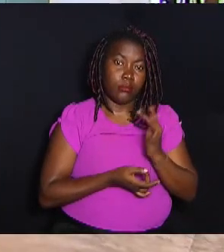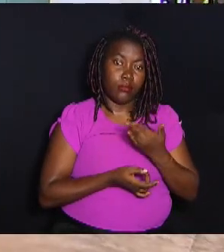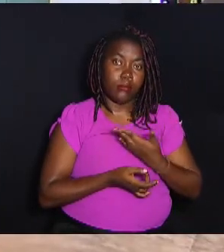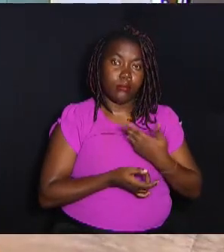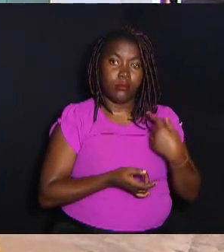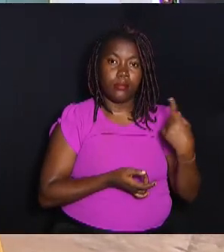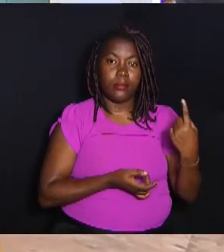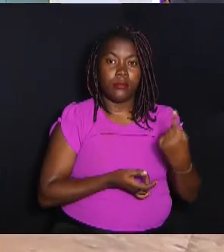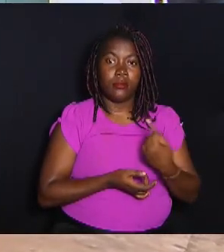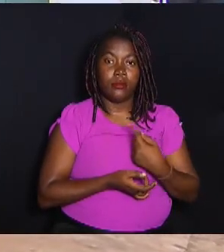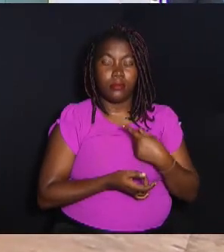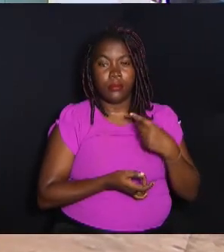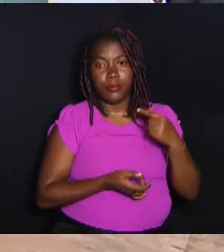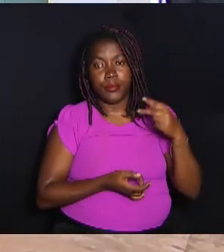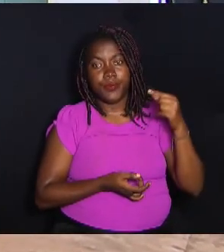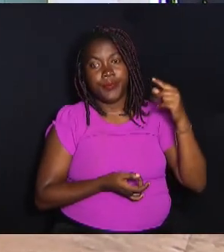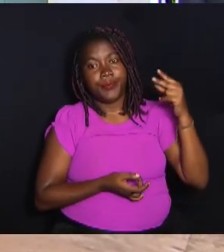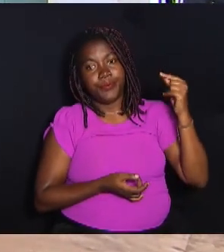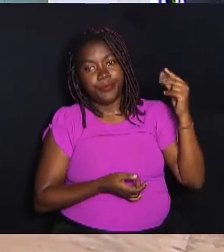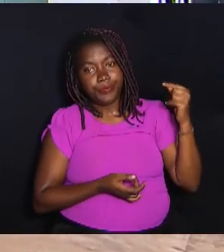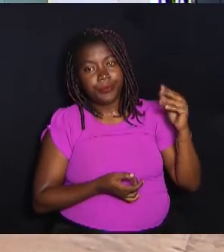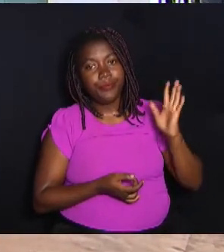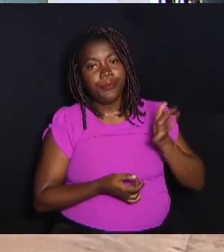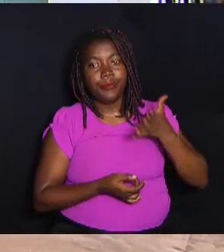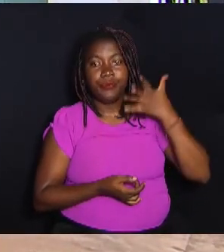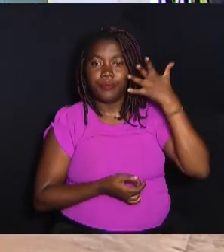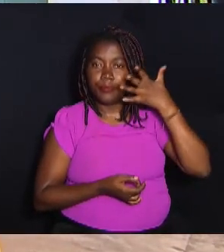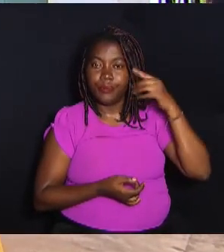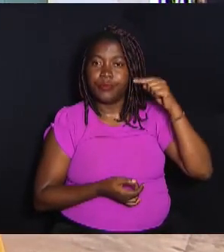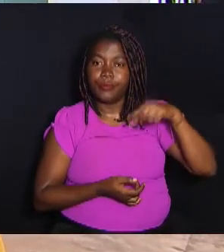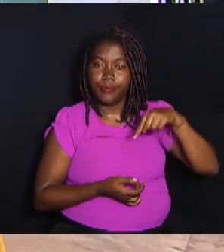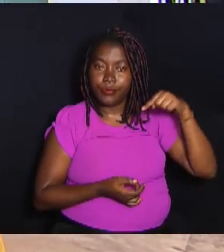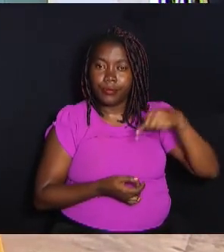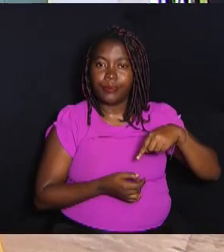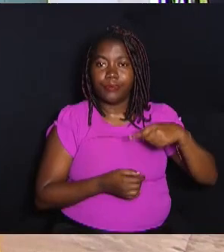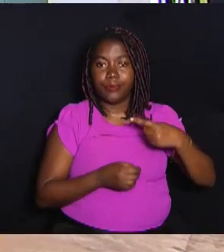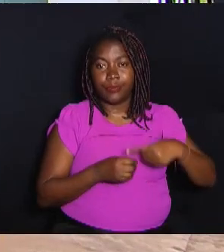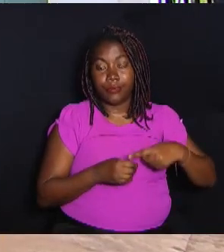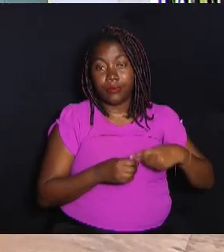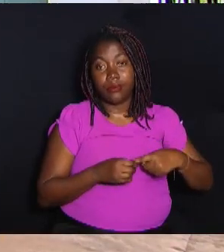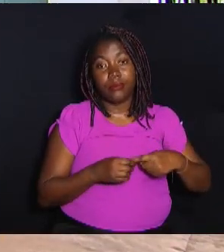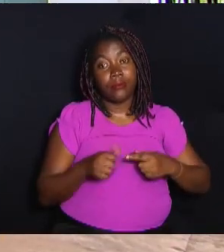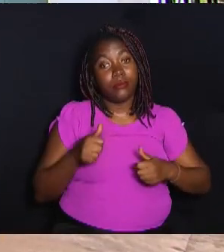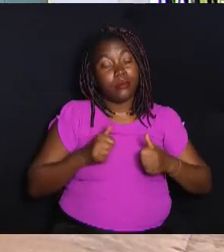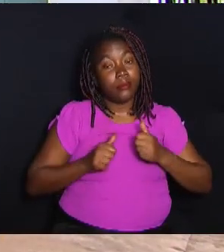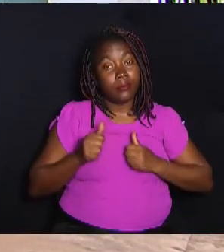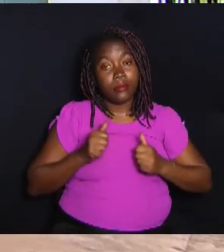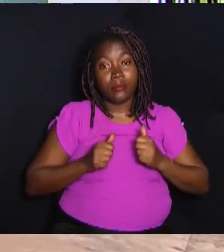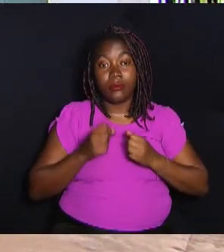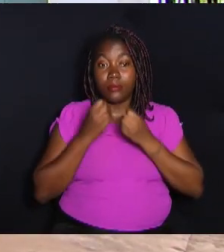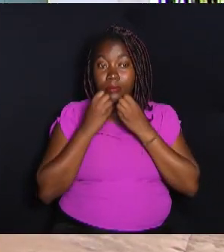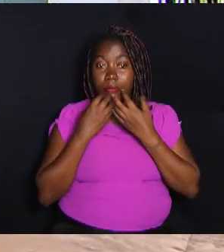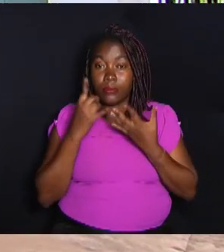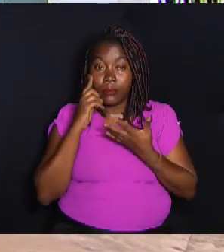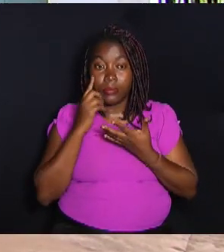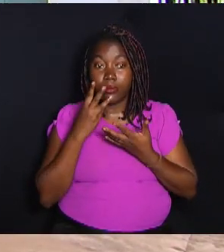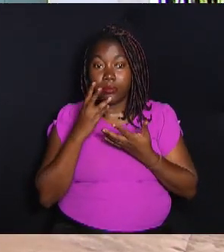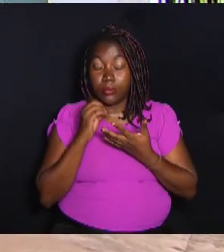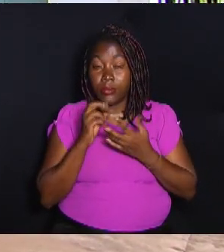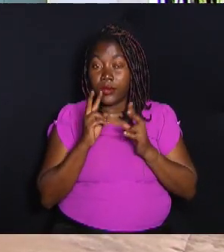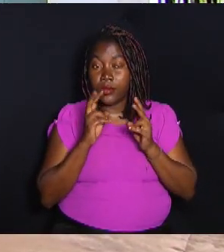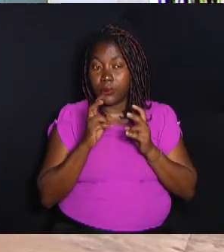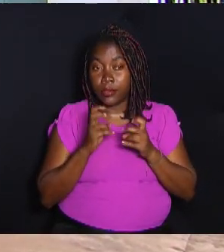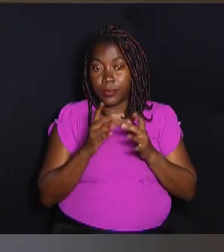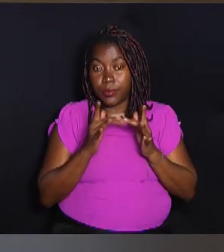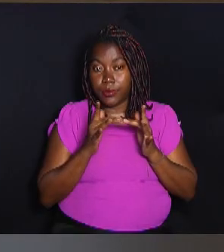estadual e federal, um parceiro nosso de longa data, já ministrou outras palestras aqui na Elecamp, e a gente tem expectativa que seja muito boa